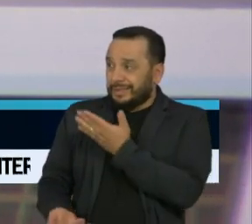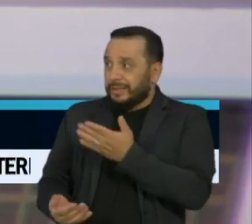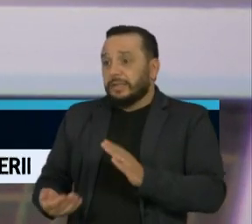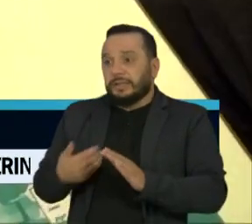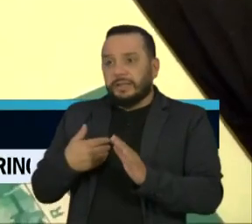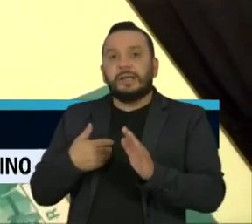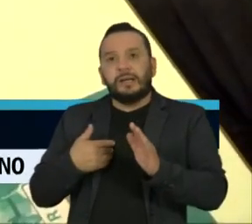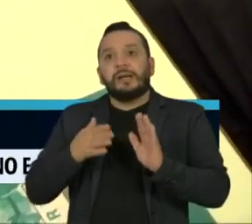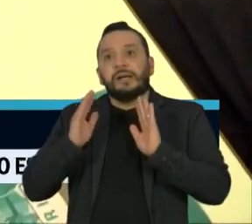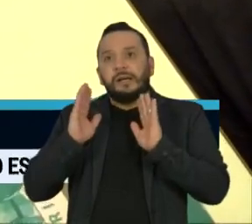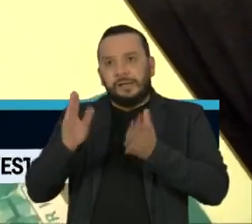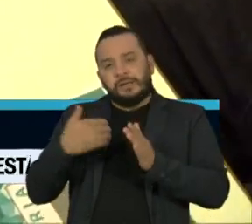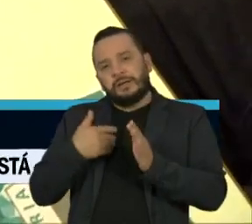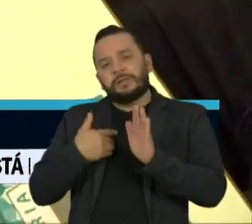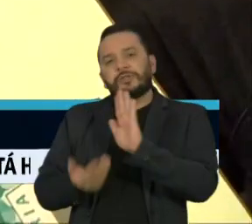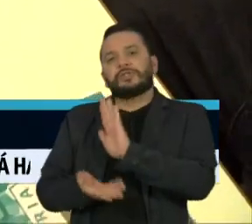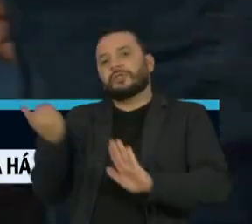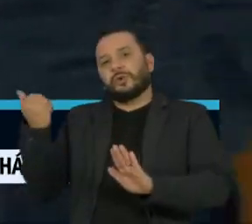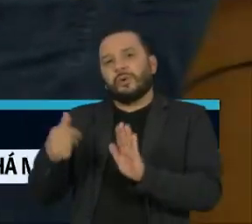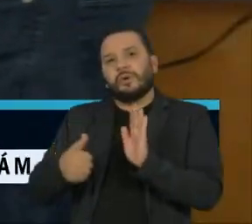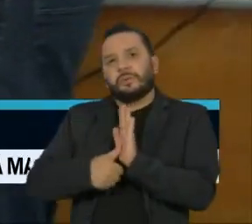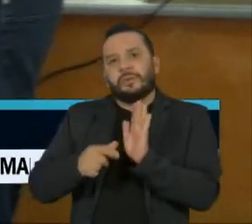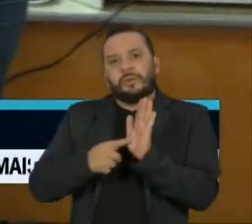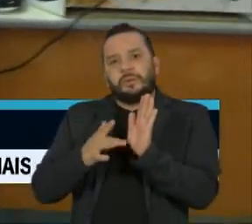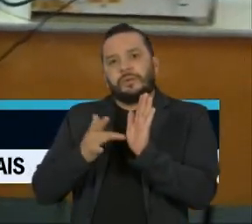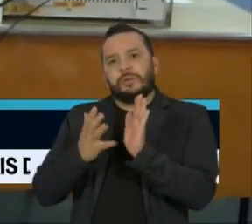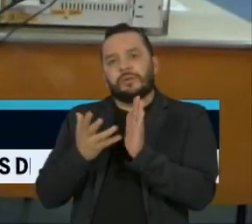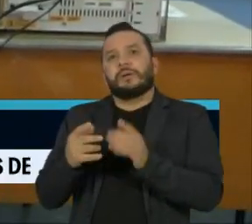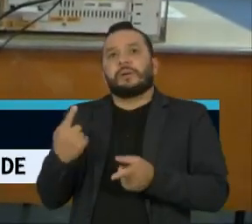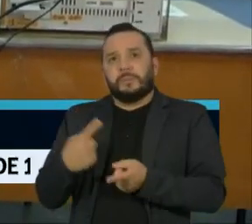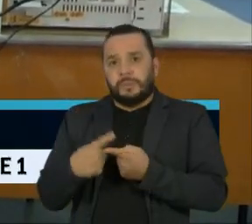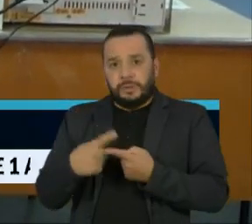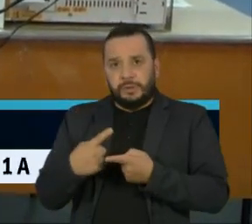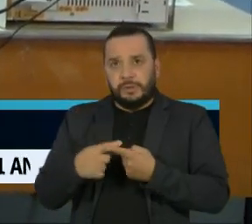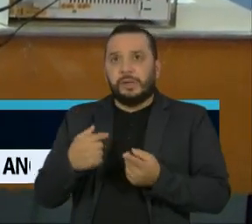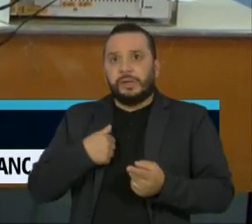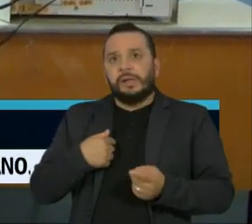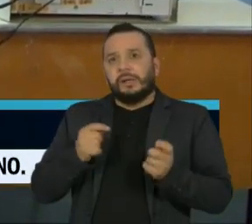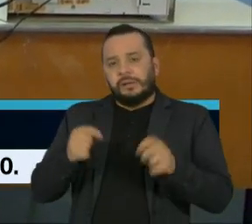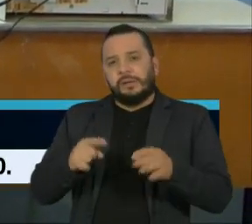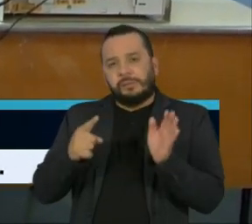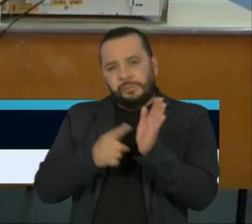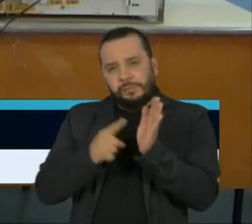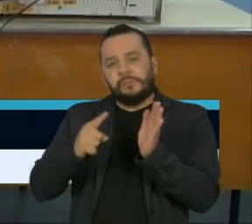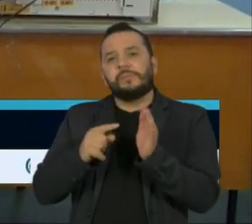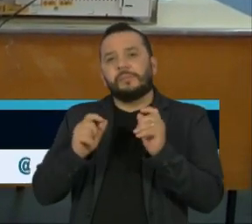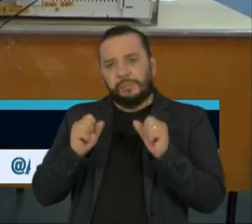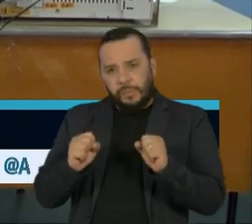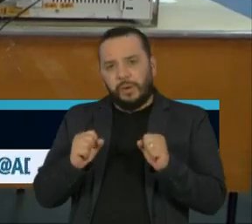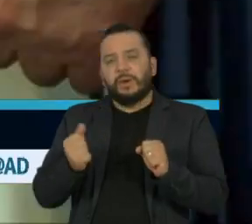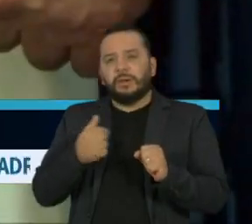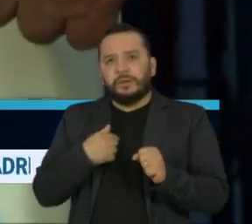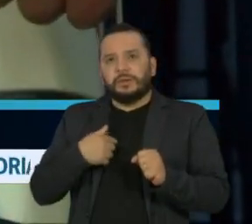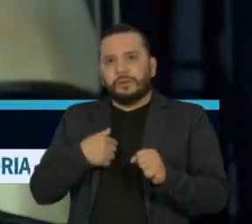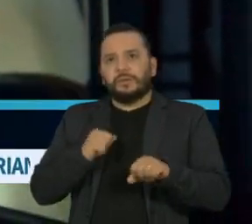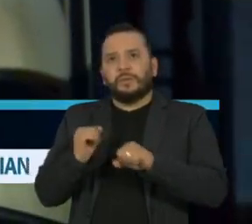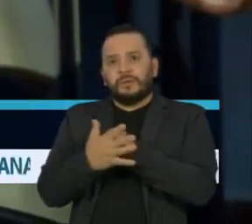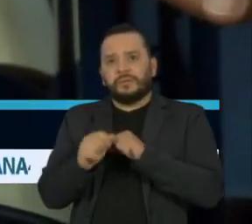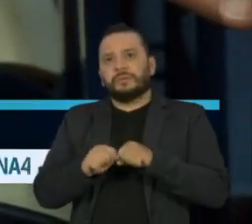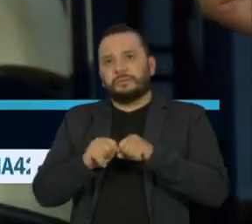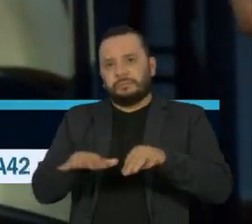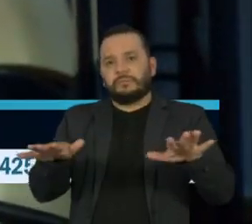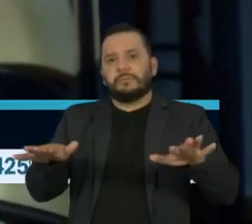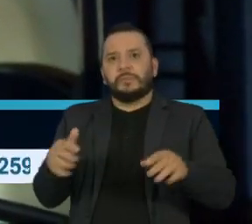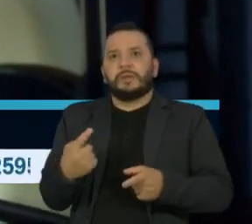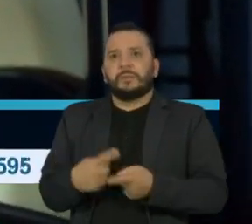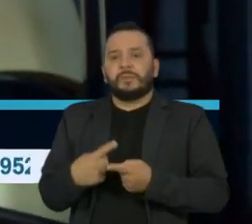e técnicos levaram em conta dois fatores. A identificação pela digital pode aumentar a possibilidade de infecção, já